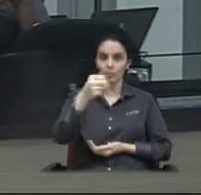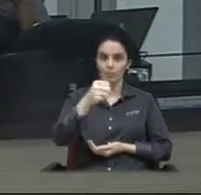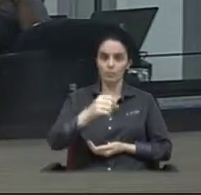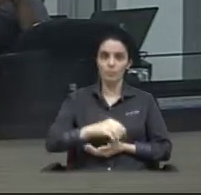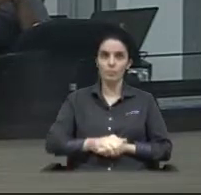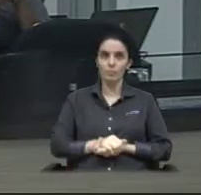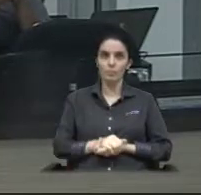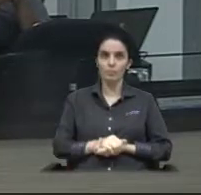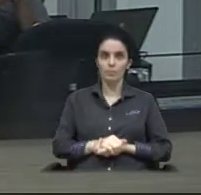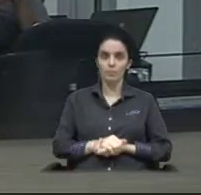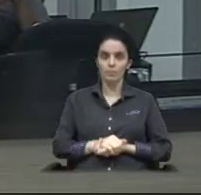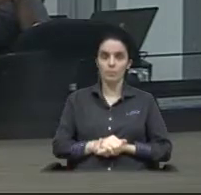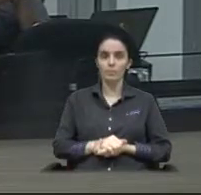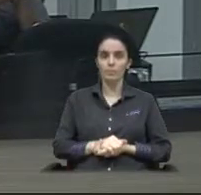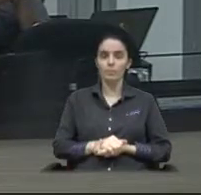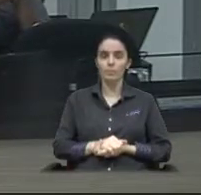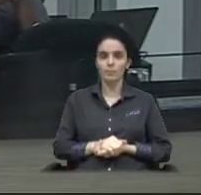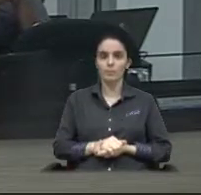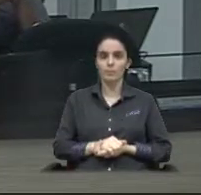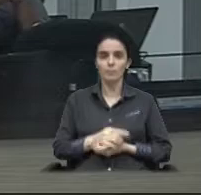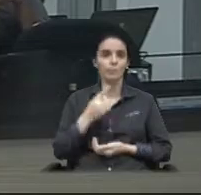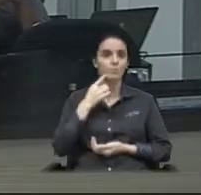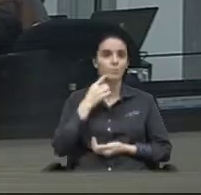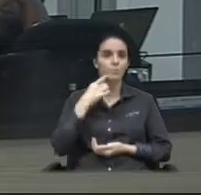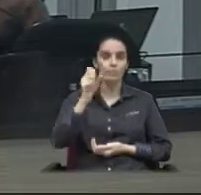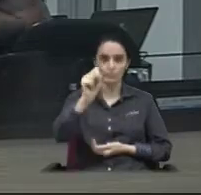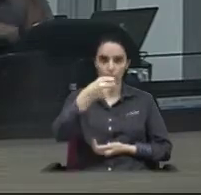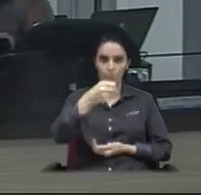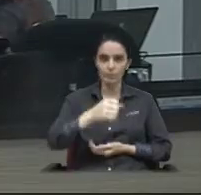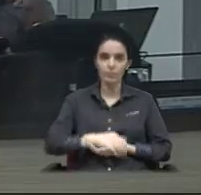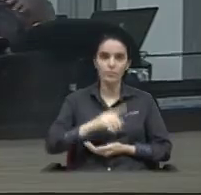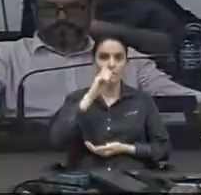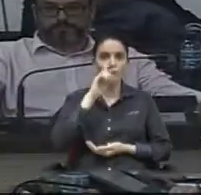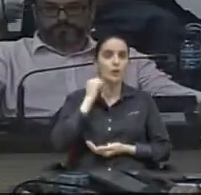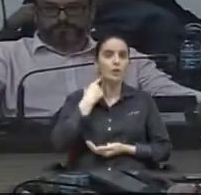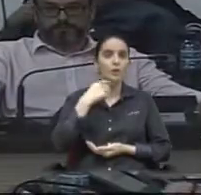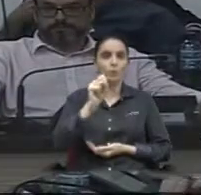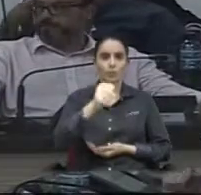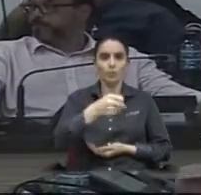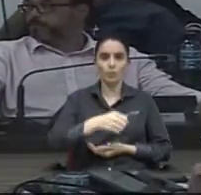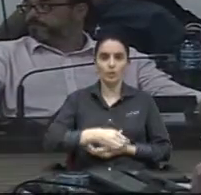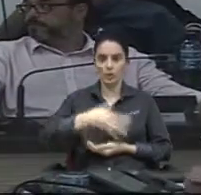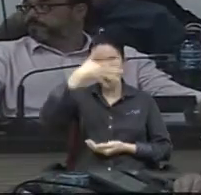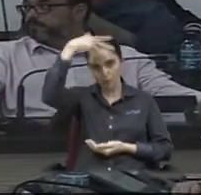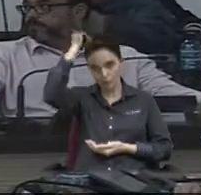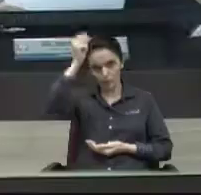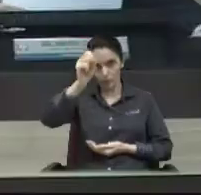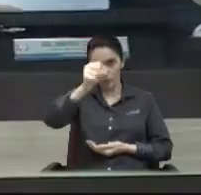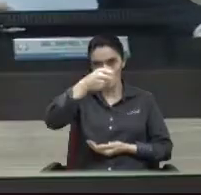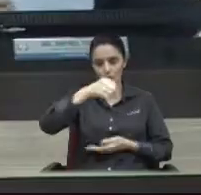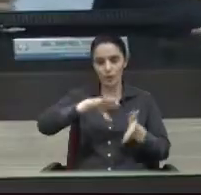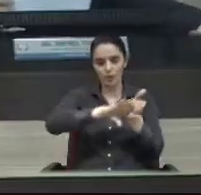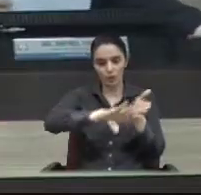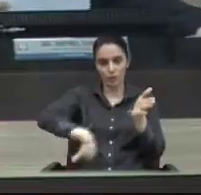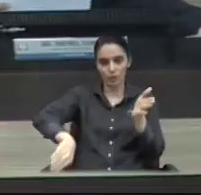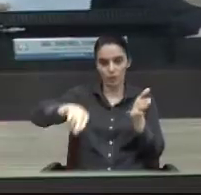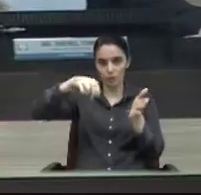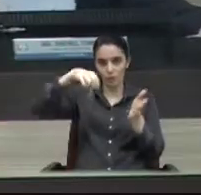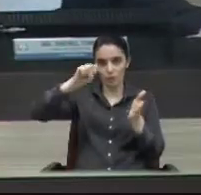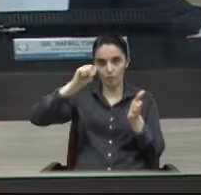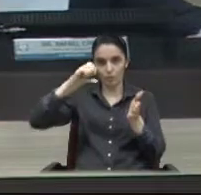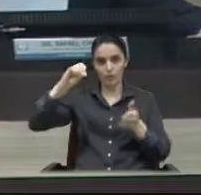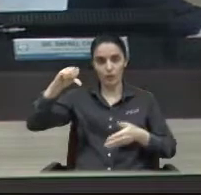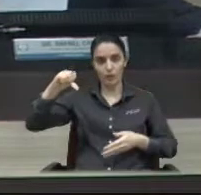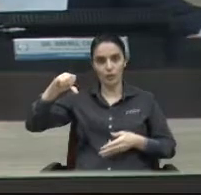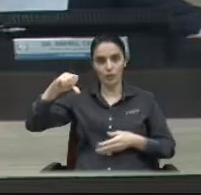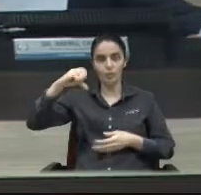sem presidente cleyton simplesmente nilton nem torinho sim então retirados 589